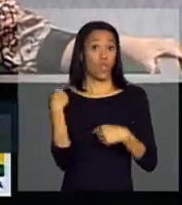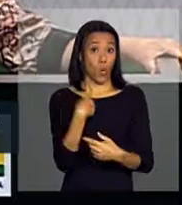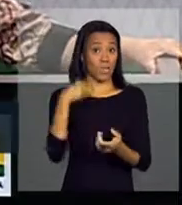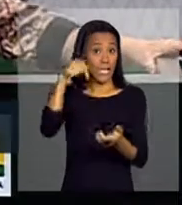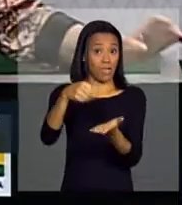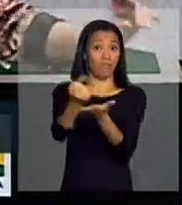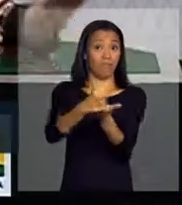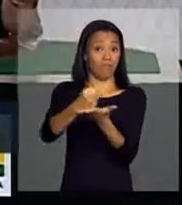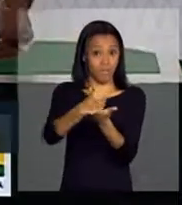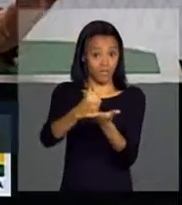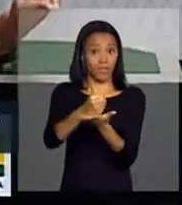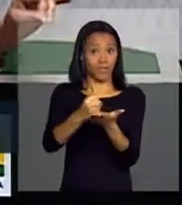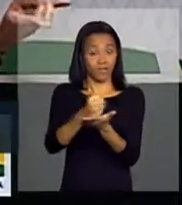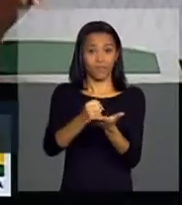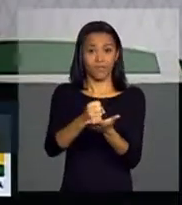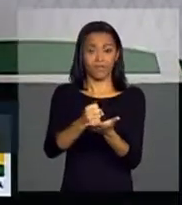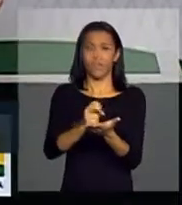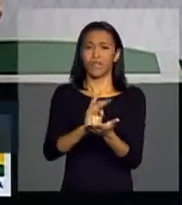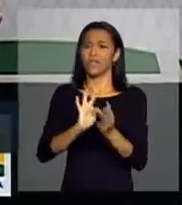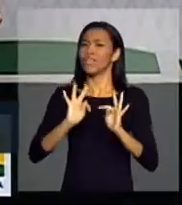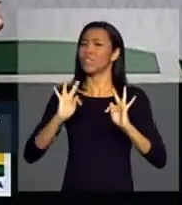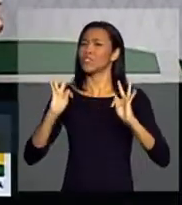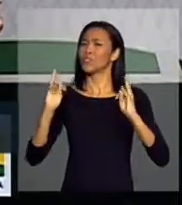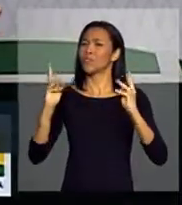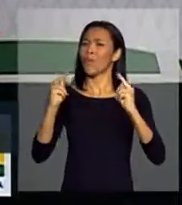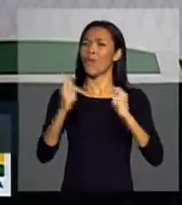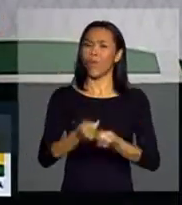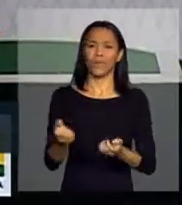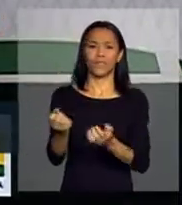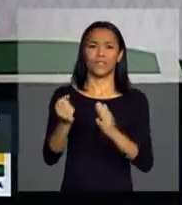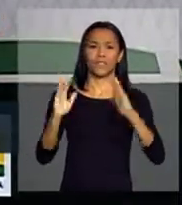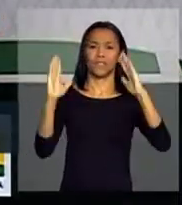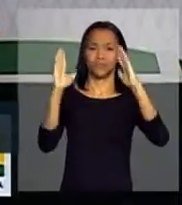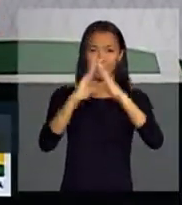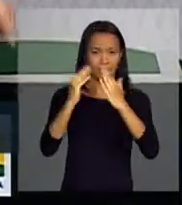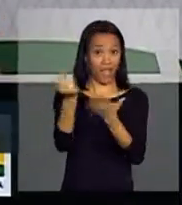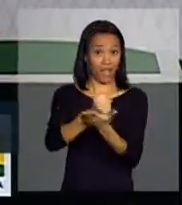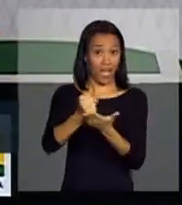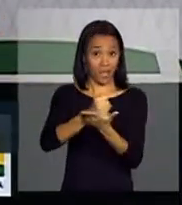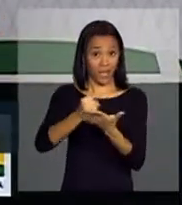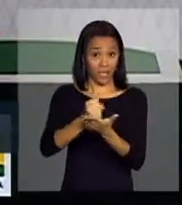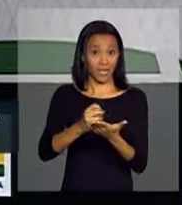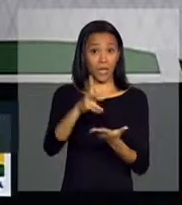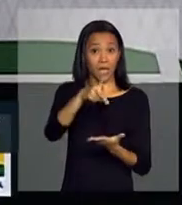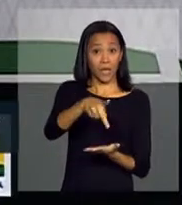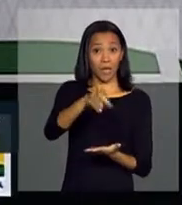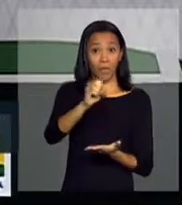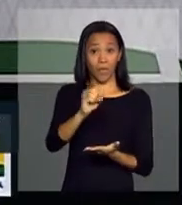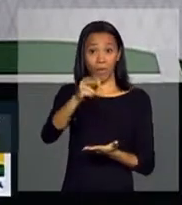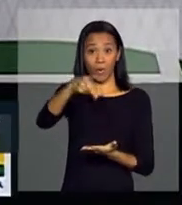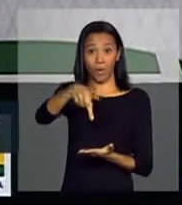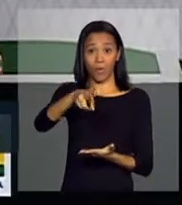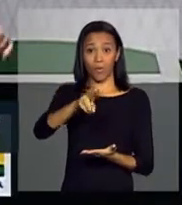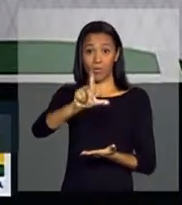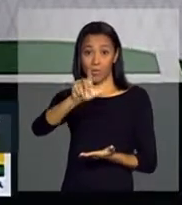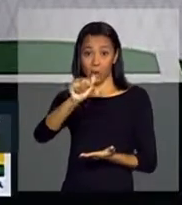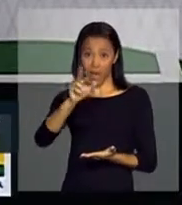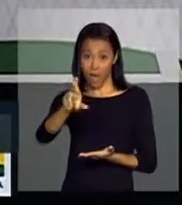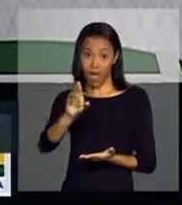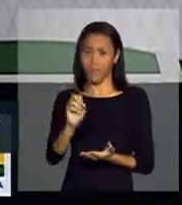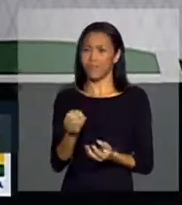insulina em todas as farmácias populares do que tem Farmácia Popular e